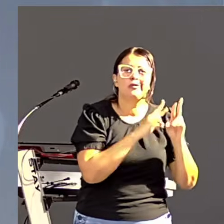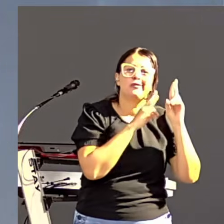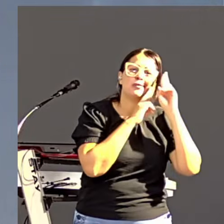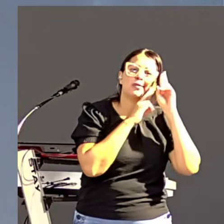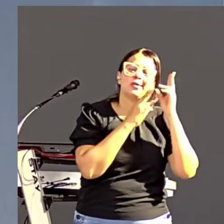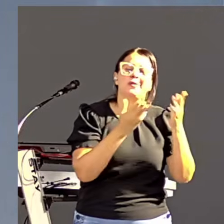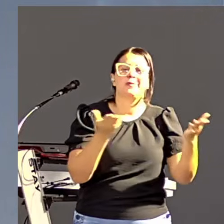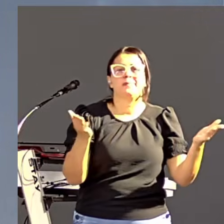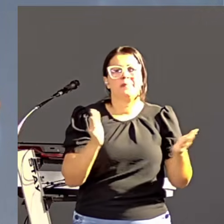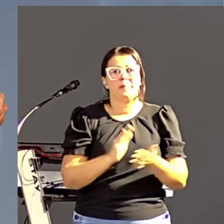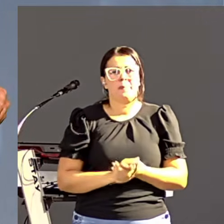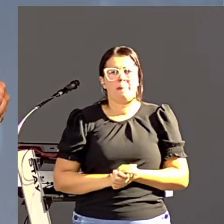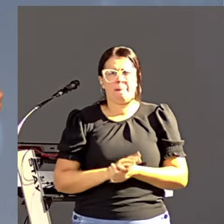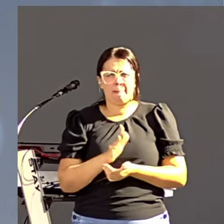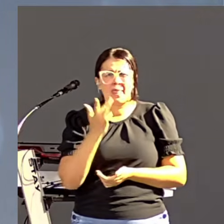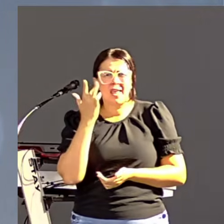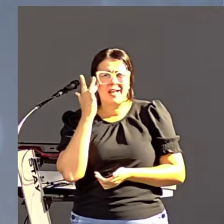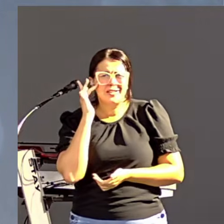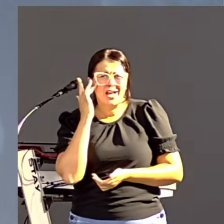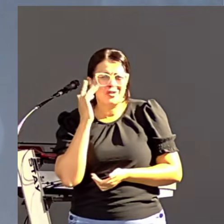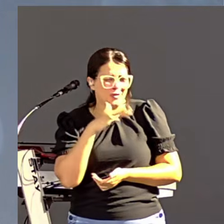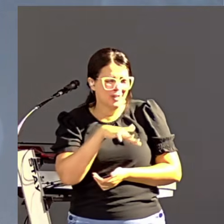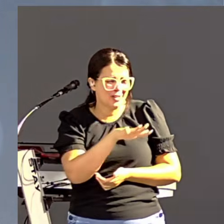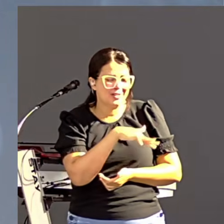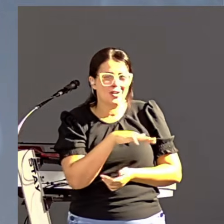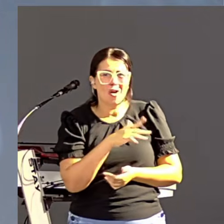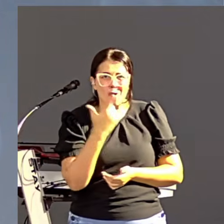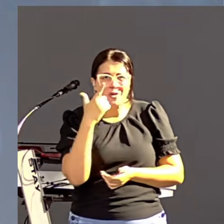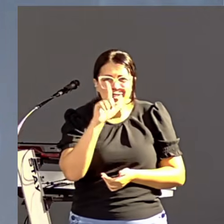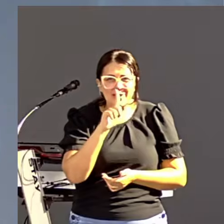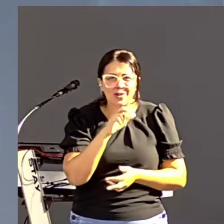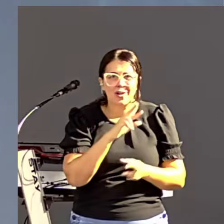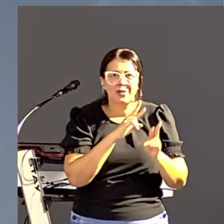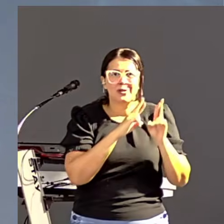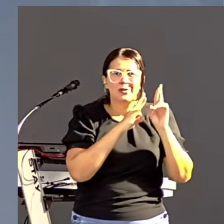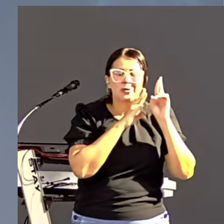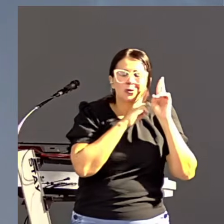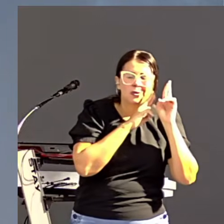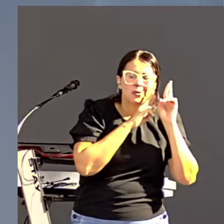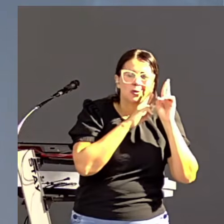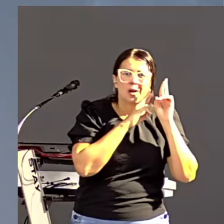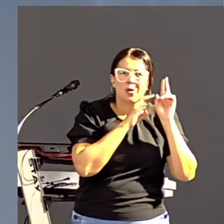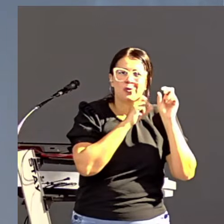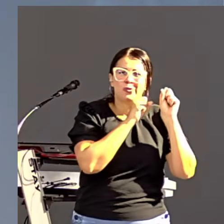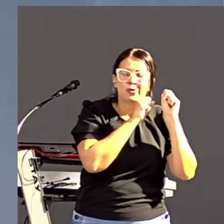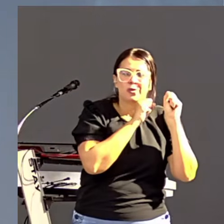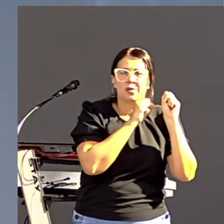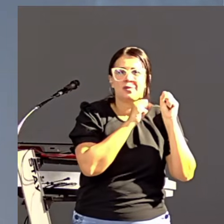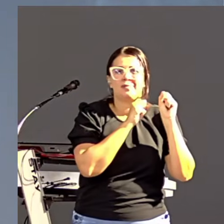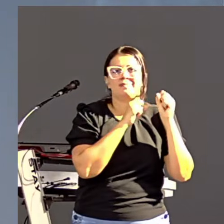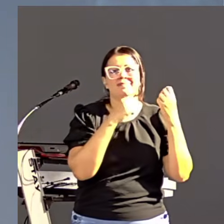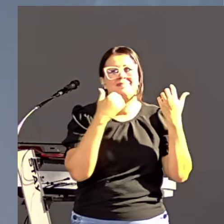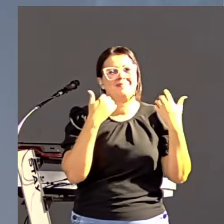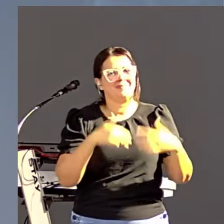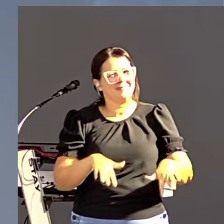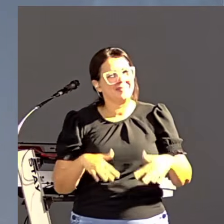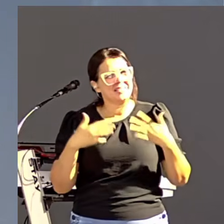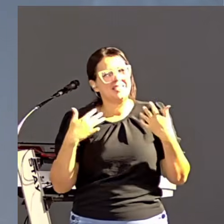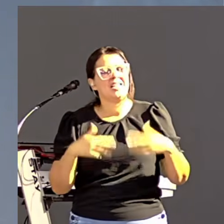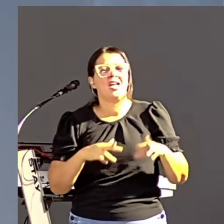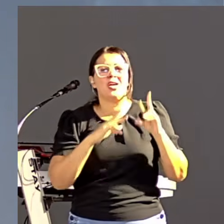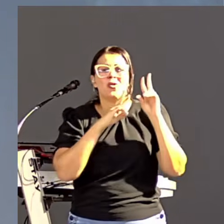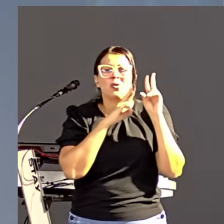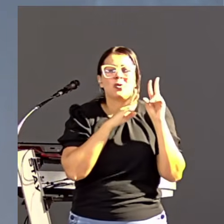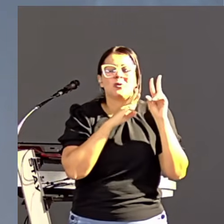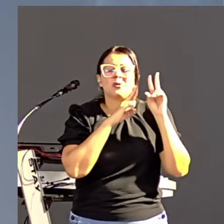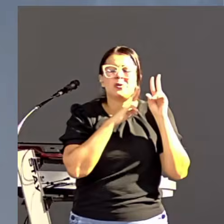Irmãos, vocês acham que eles seguraram o sono? Eu acho que eles seguraram. E segurar sono é um negócio terrível.